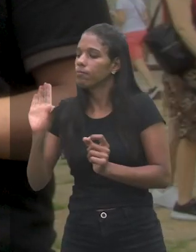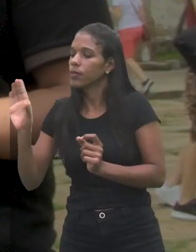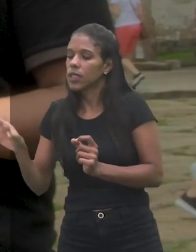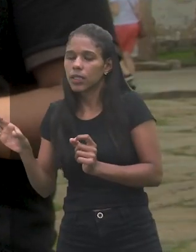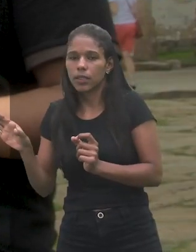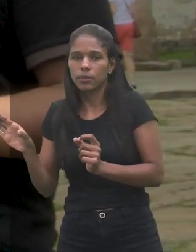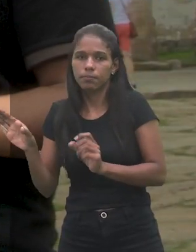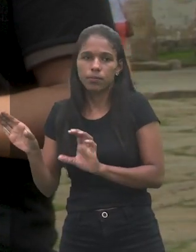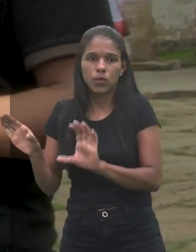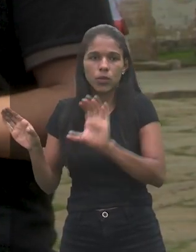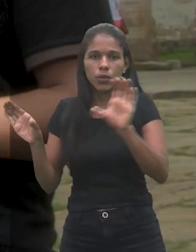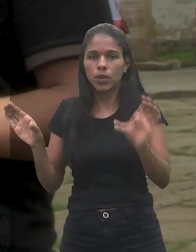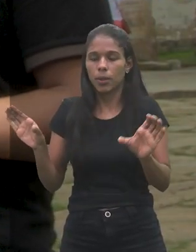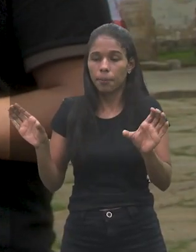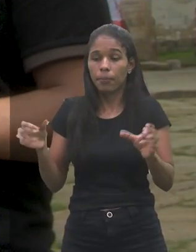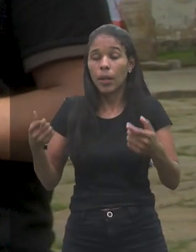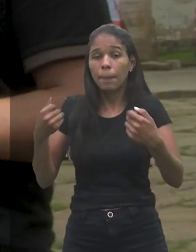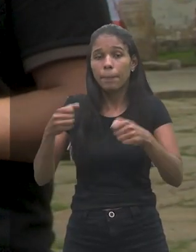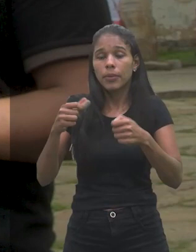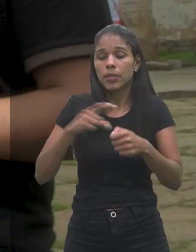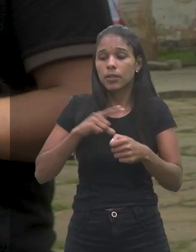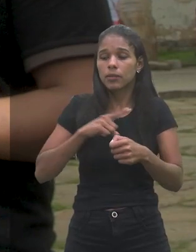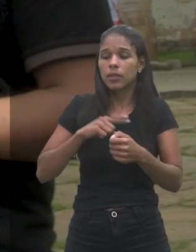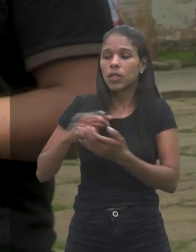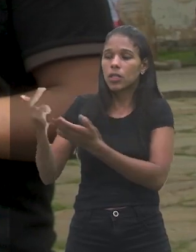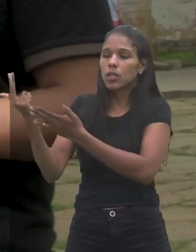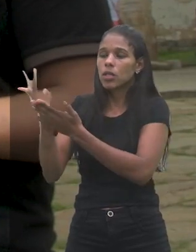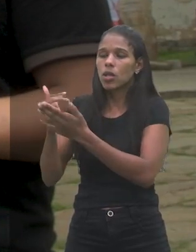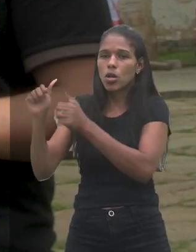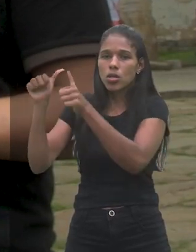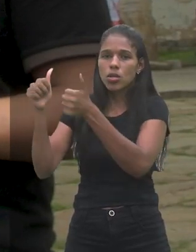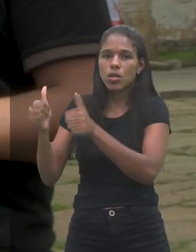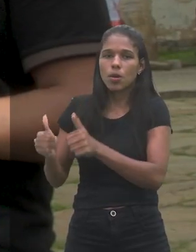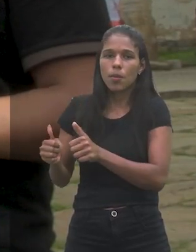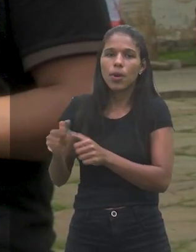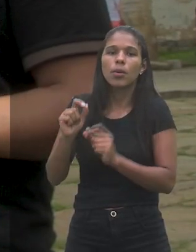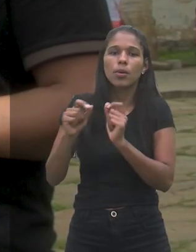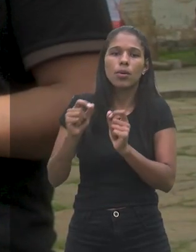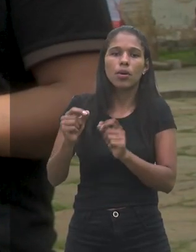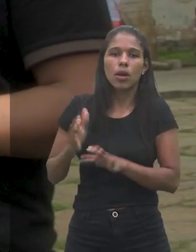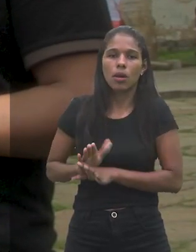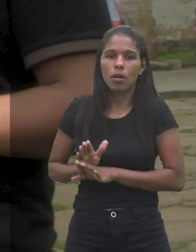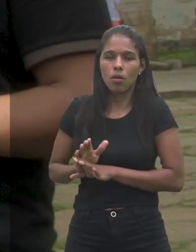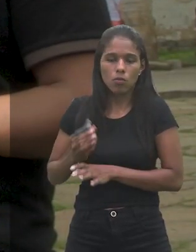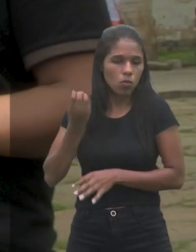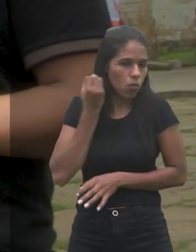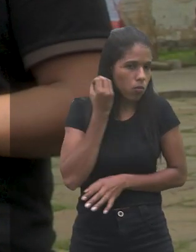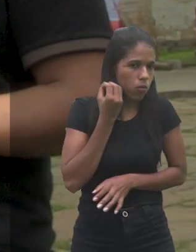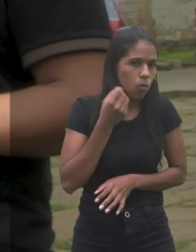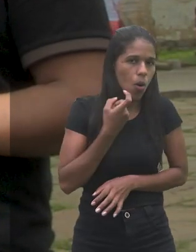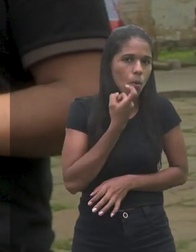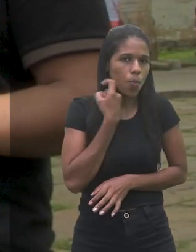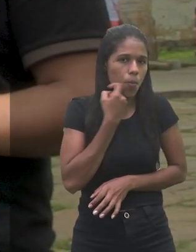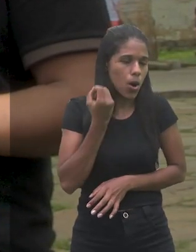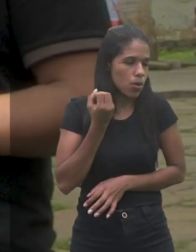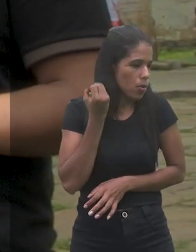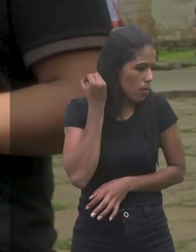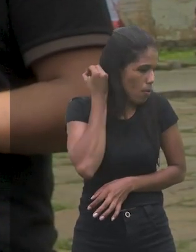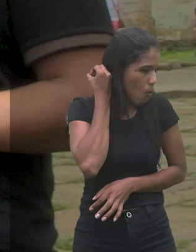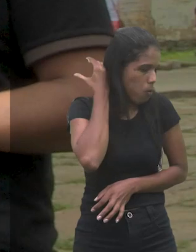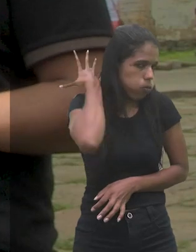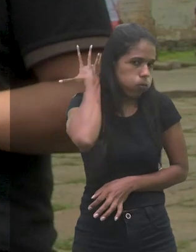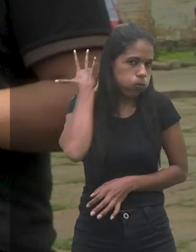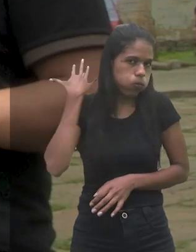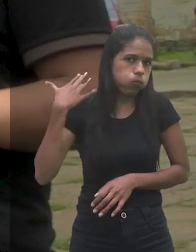baleia? O que ele pôs na baleia? A cabeça de um peixe com o bico de um pato. Quem não tem cão, caça com gato. Ou seja,